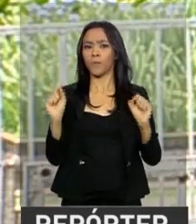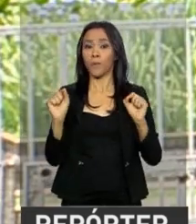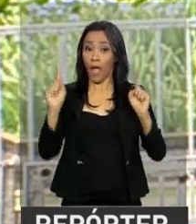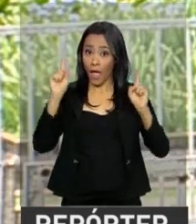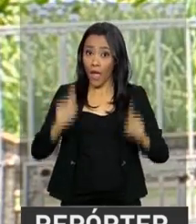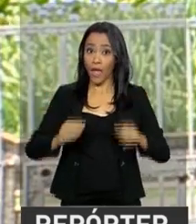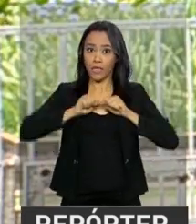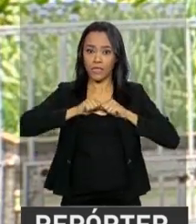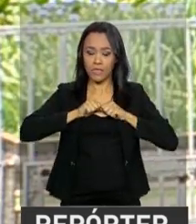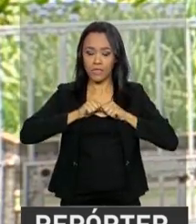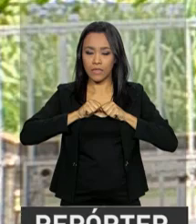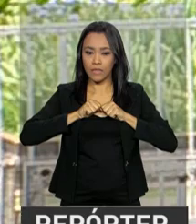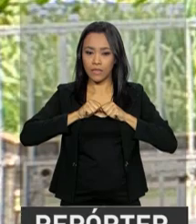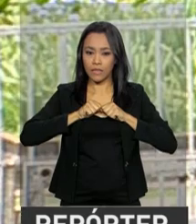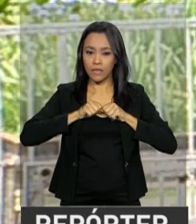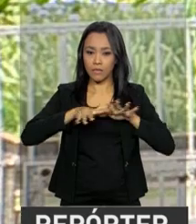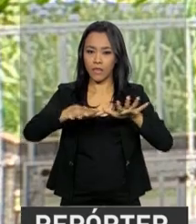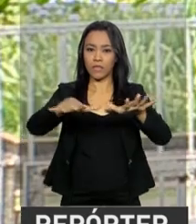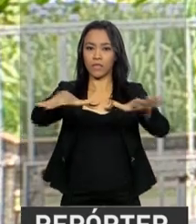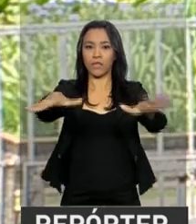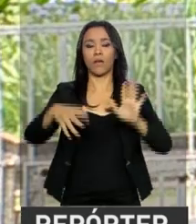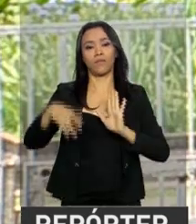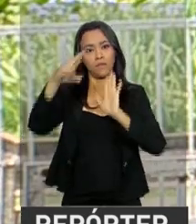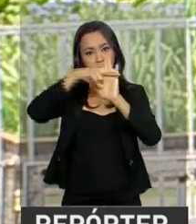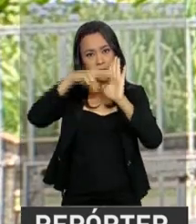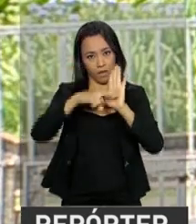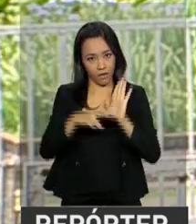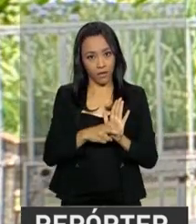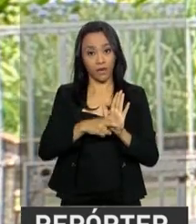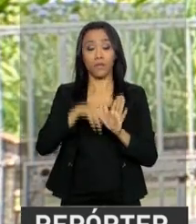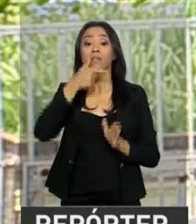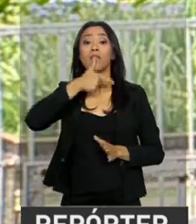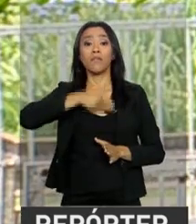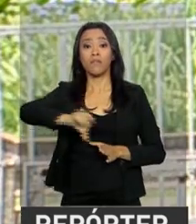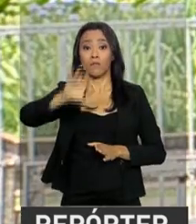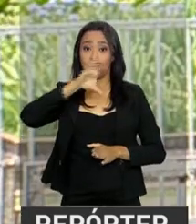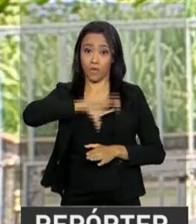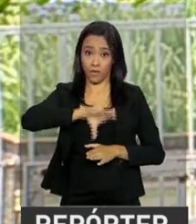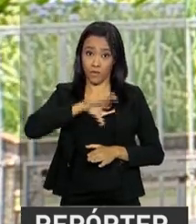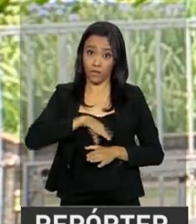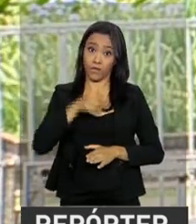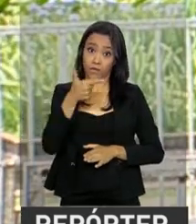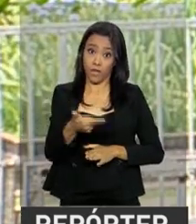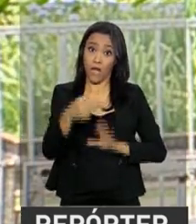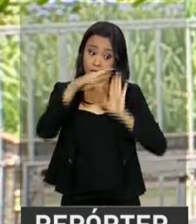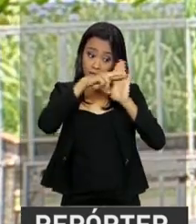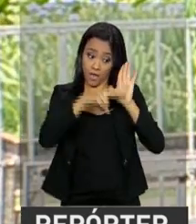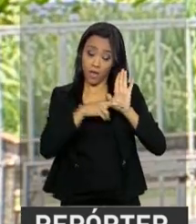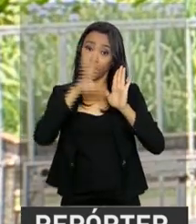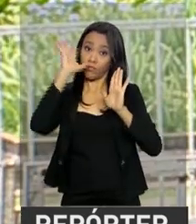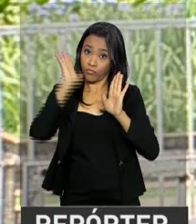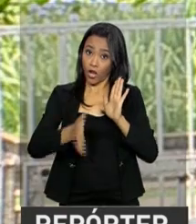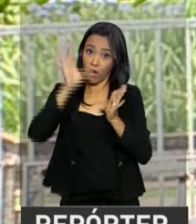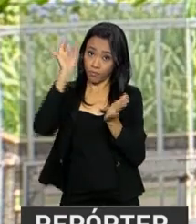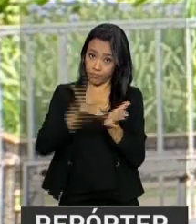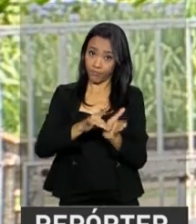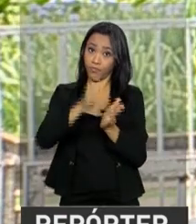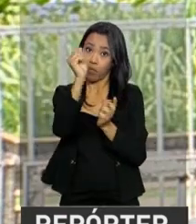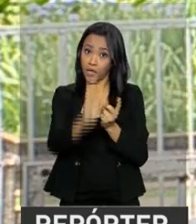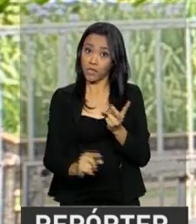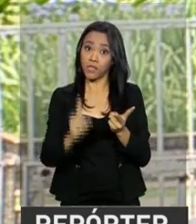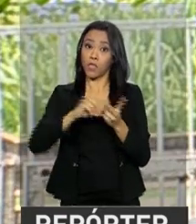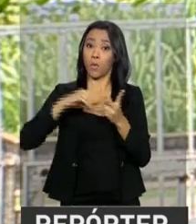expansão eh do acordo ortográfico da língua portuguesa atualmente o acordo está vigente no Brasil